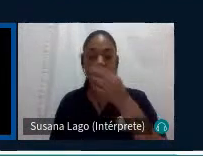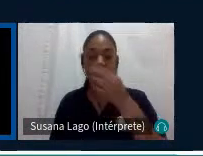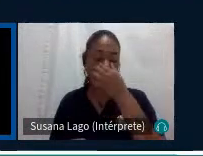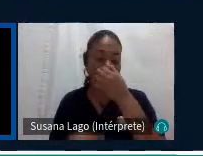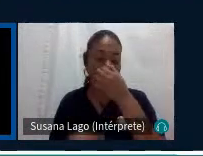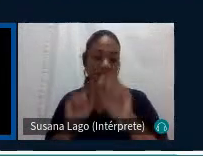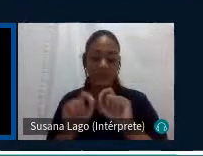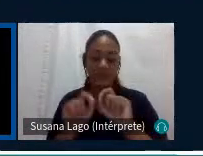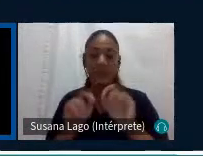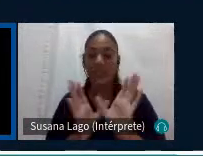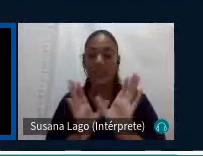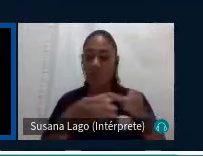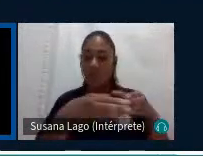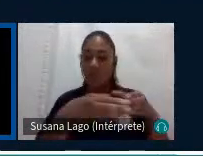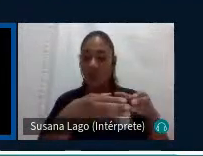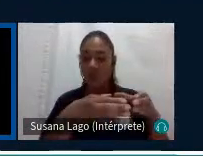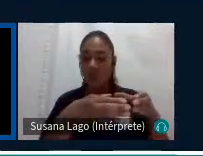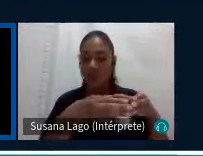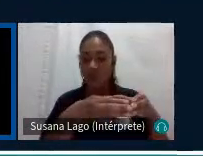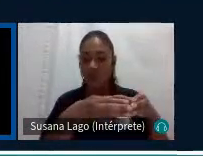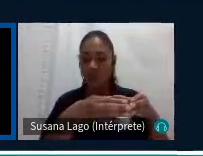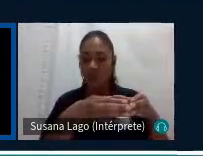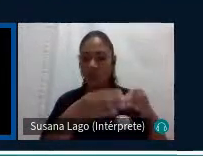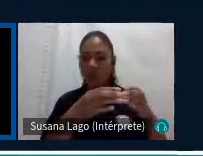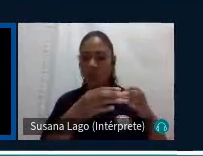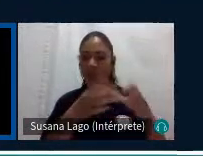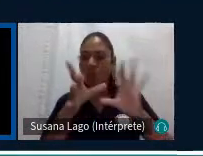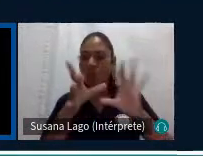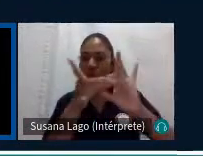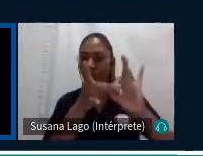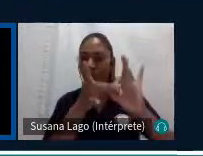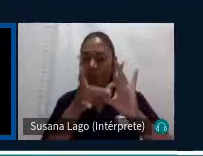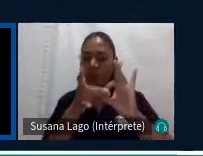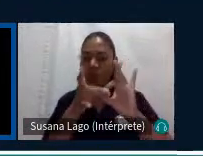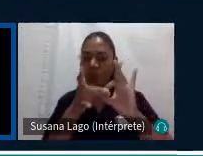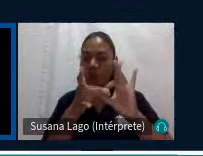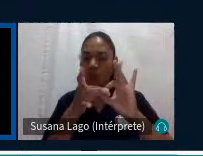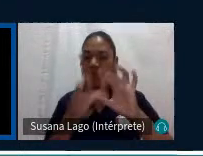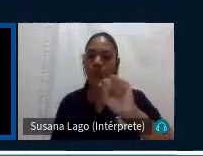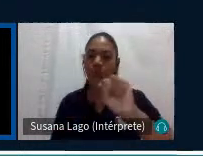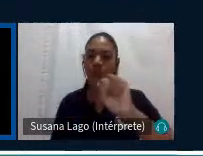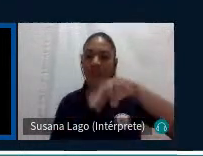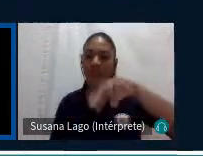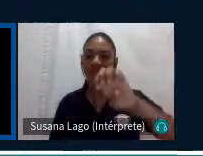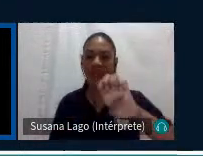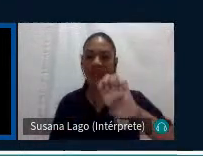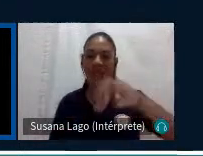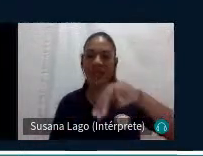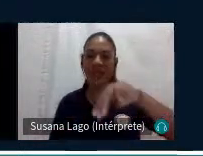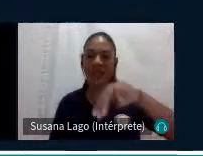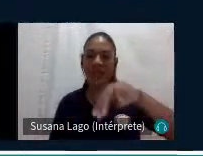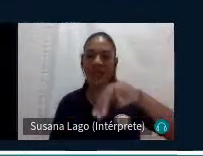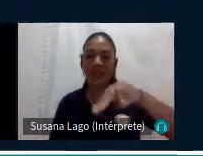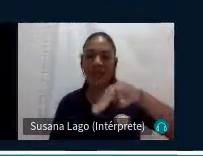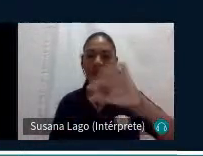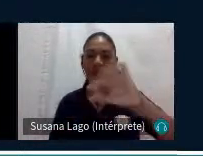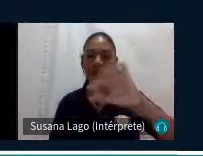cadeia cinemática. Ele fala cadeia cinemática. Cadeia cinemática parece um nome difícil, mas ele não é. É simplesmente